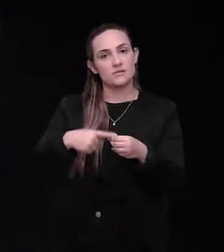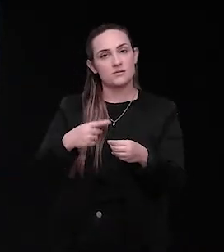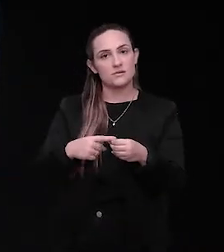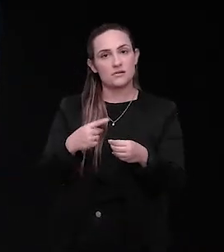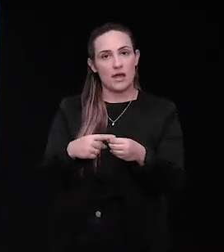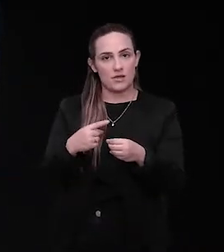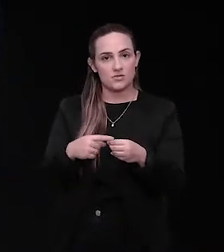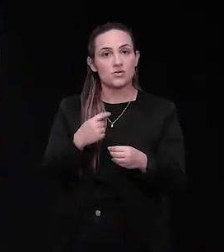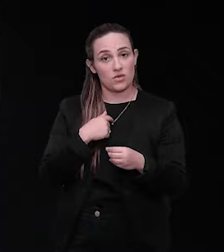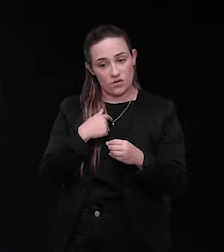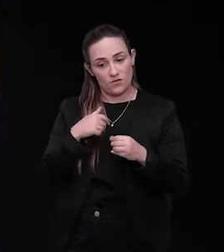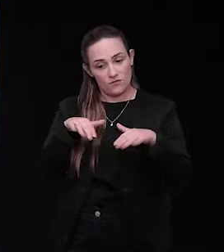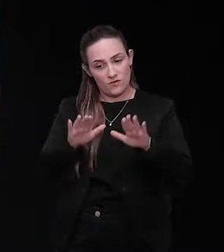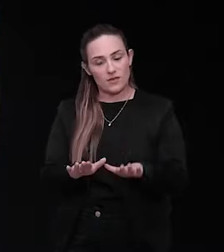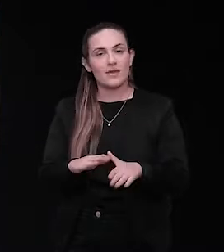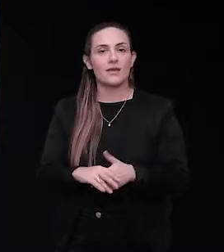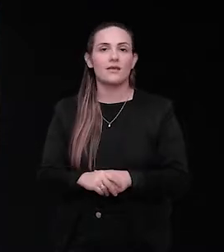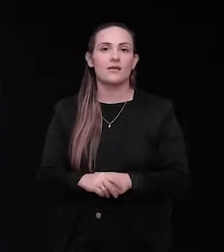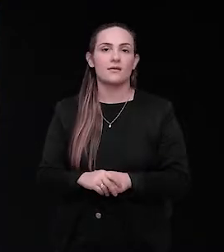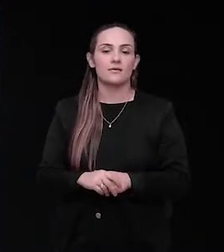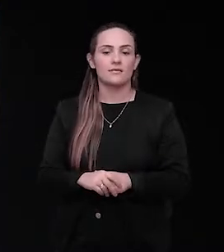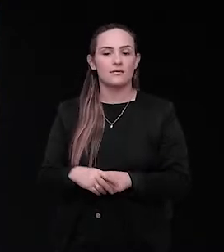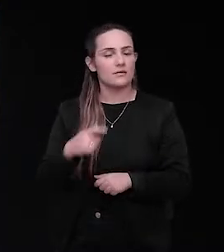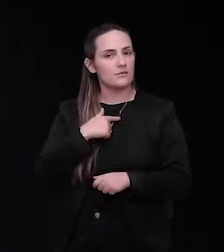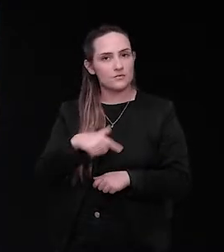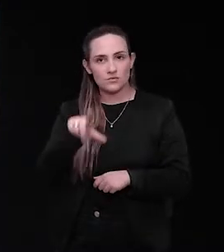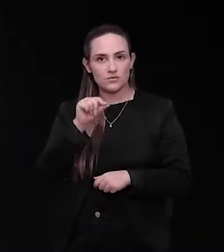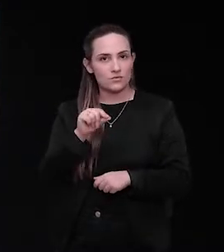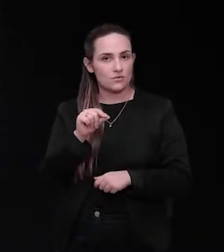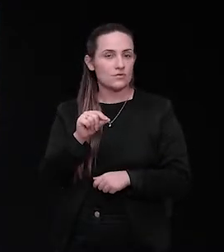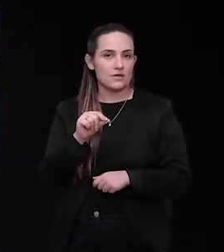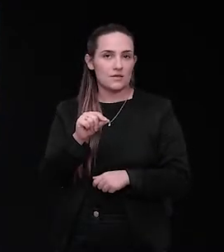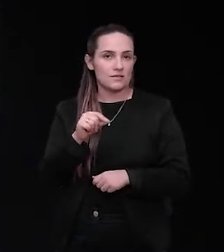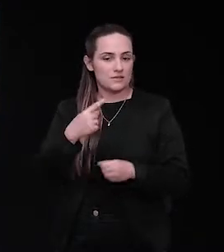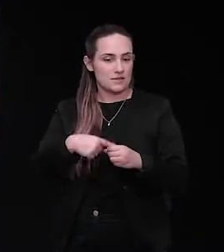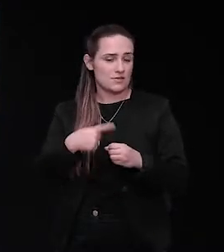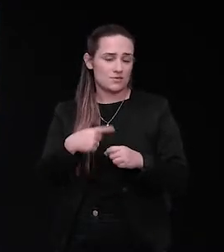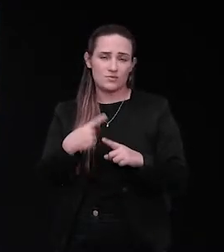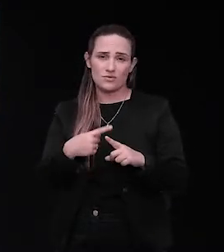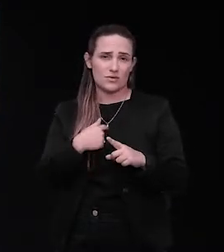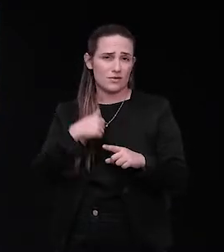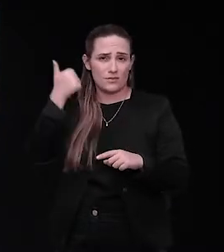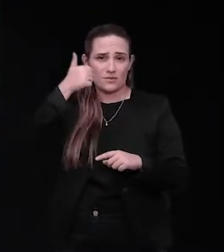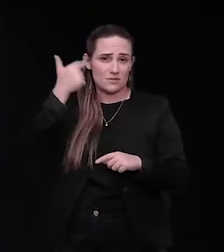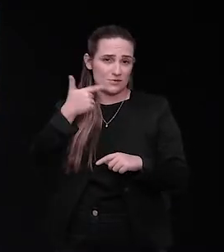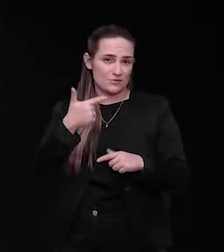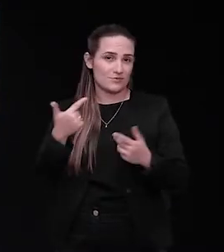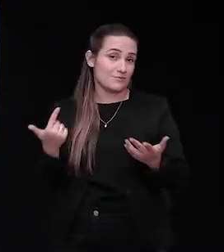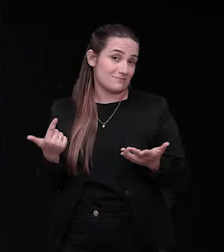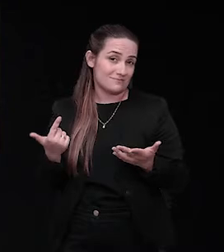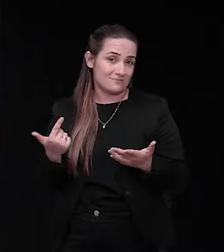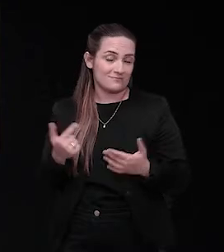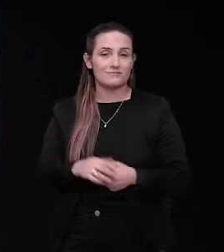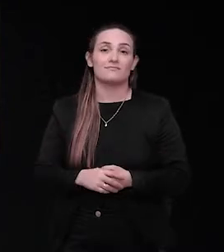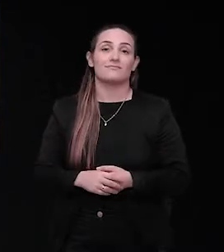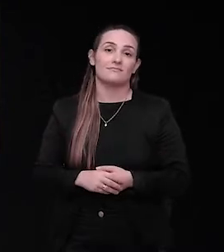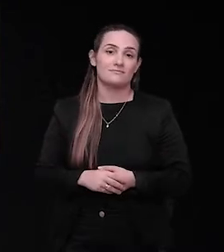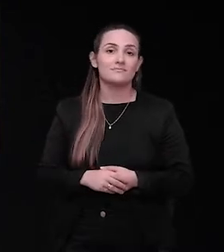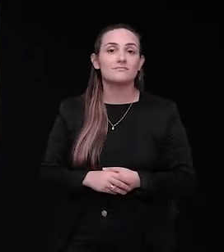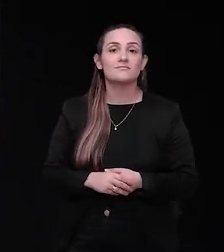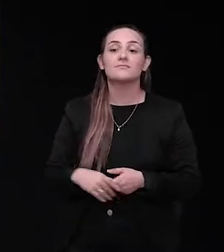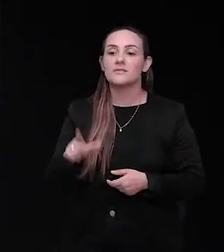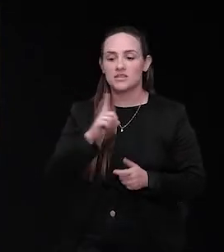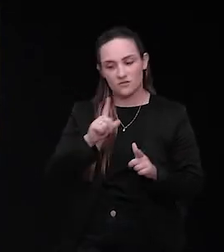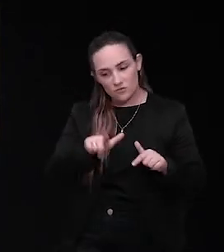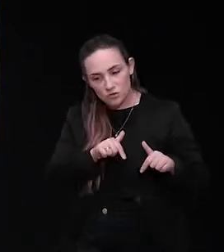estado, a 120 quilômetros de Campo Grande. Mas também escolhi São Gabriel porque fui segundo lugar no concurso também. Então, assim, tudo aconteceu, mas